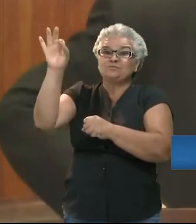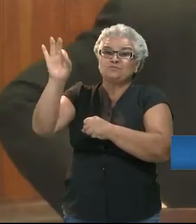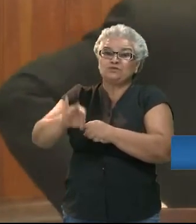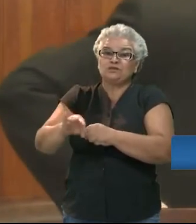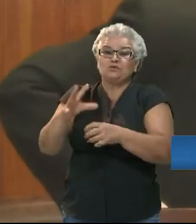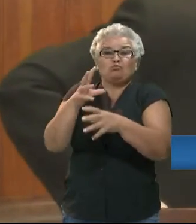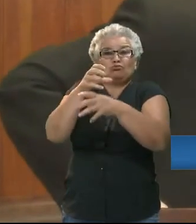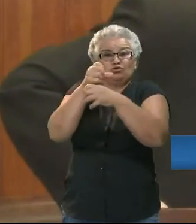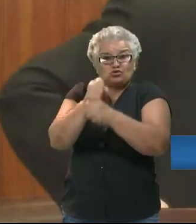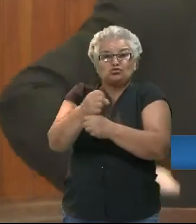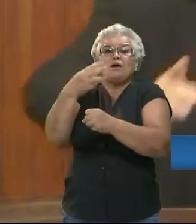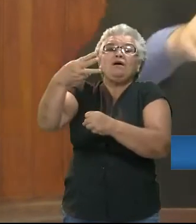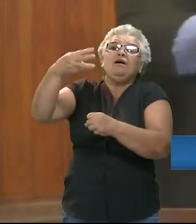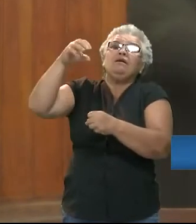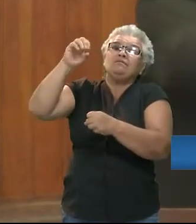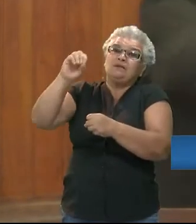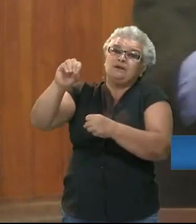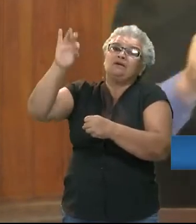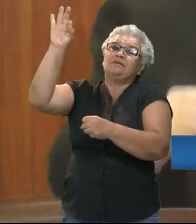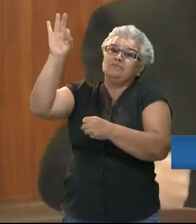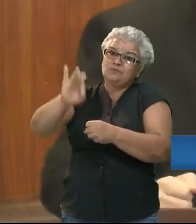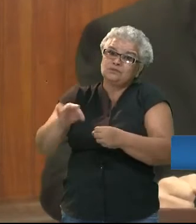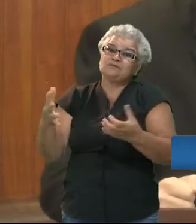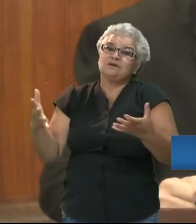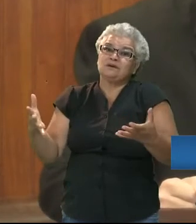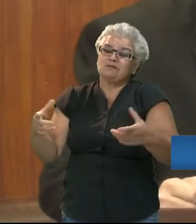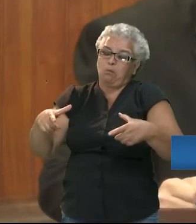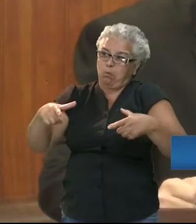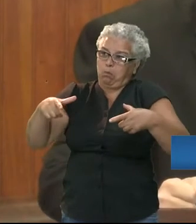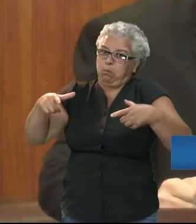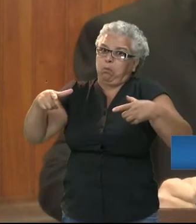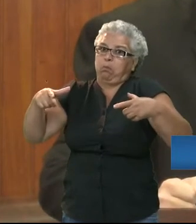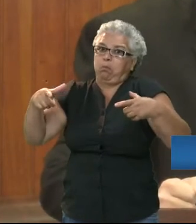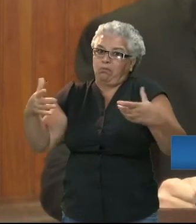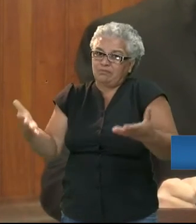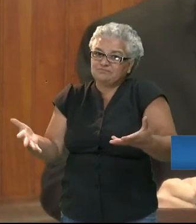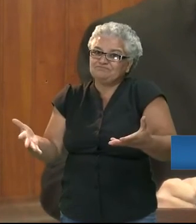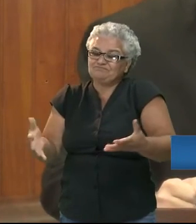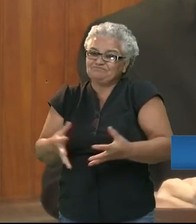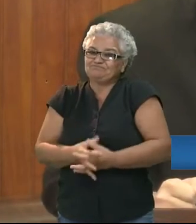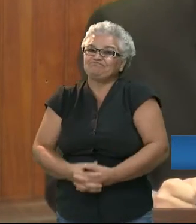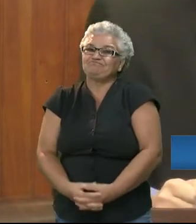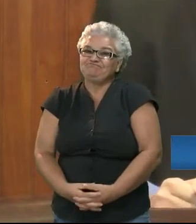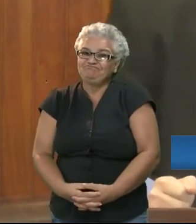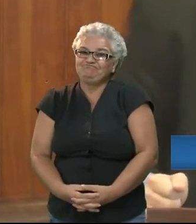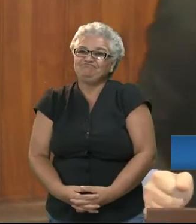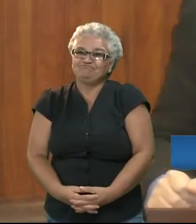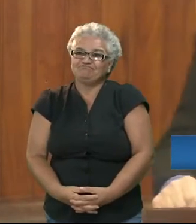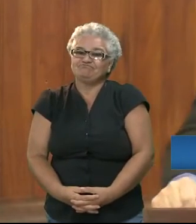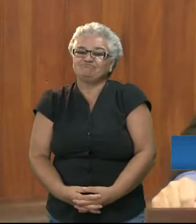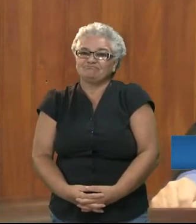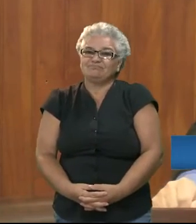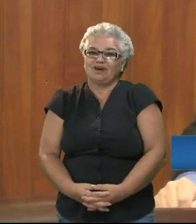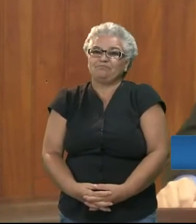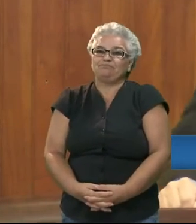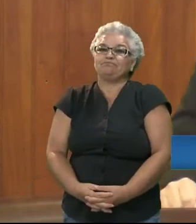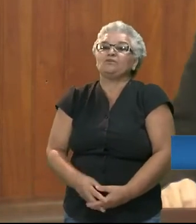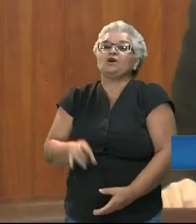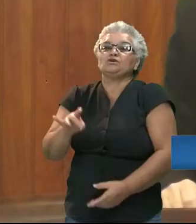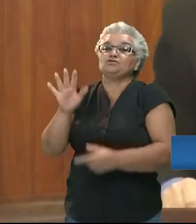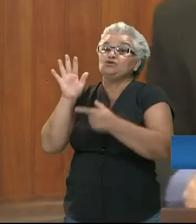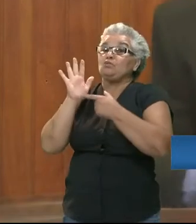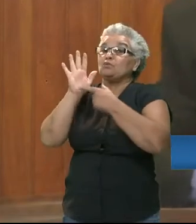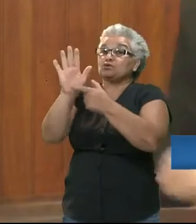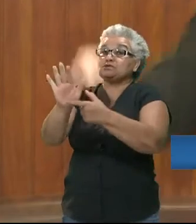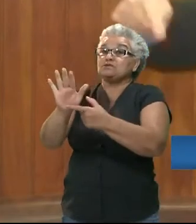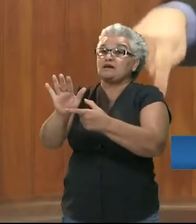30%. Aí nós vamos entender o tamanho da inadimplência. Por que ela não é interessante? Observando isso, eu criei